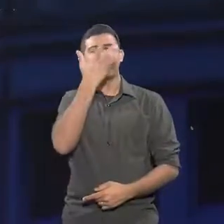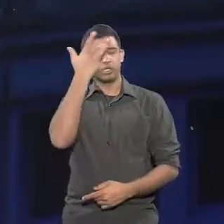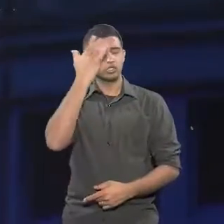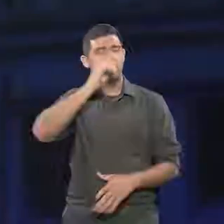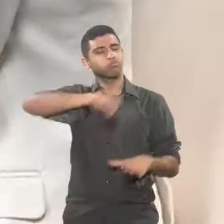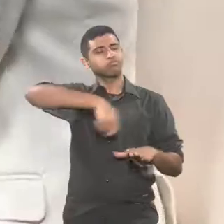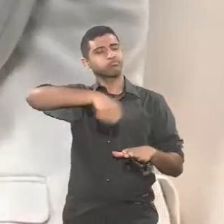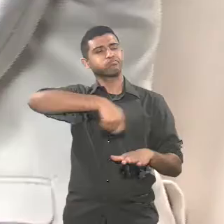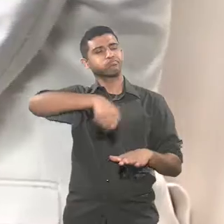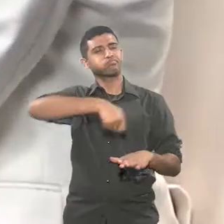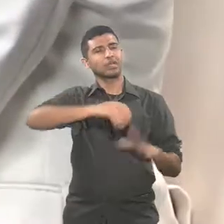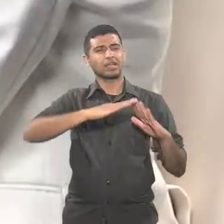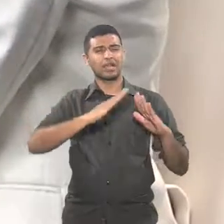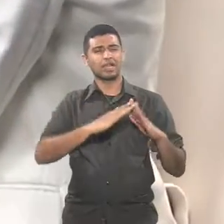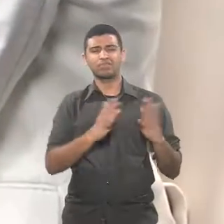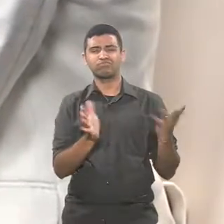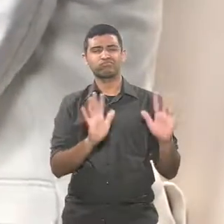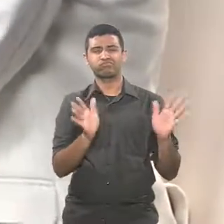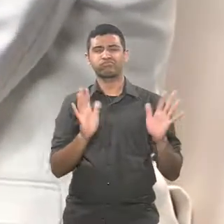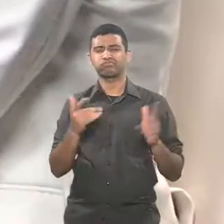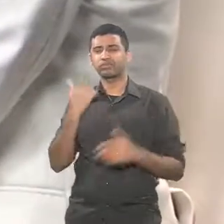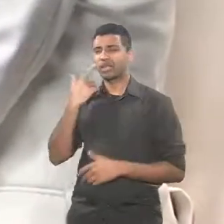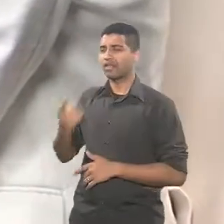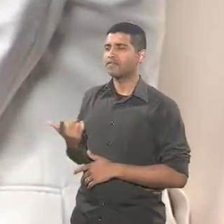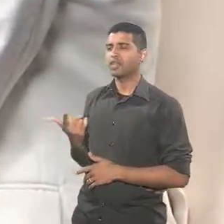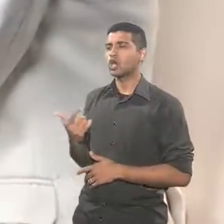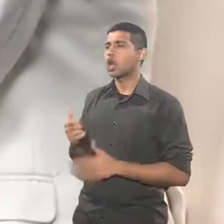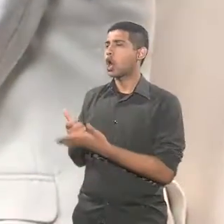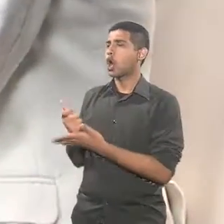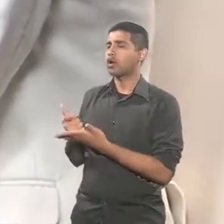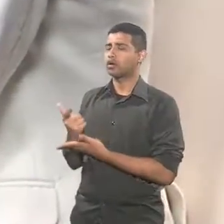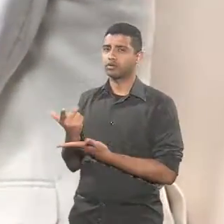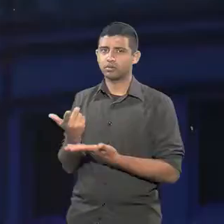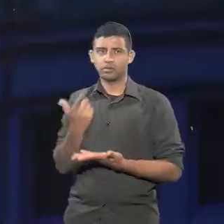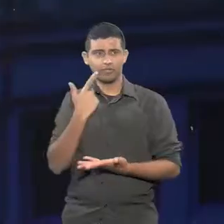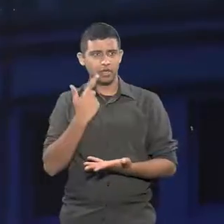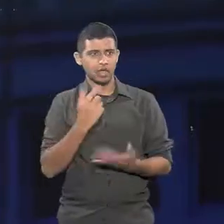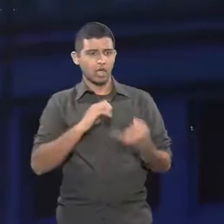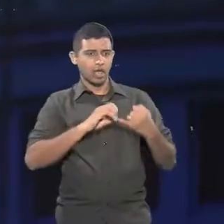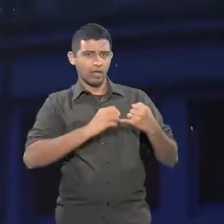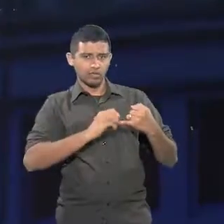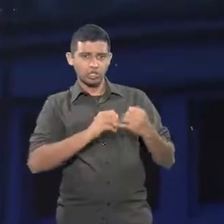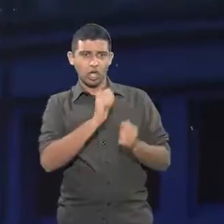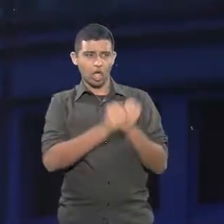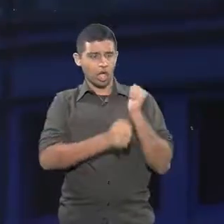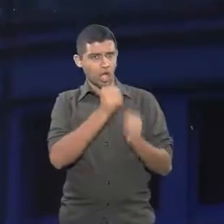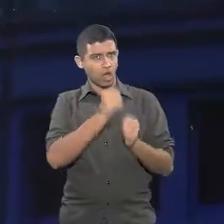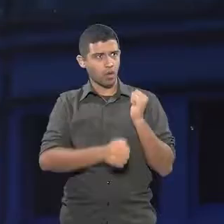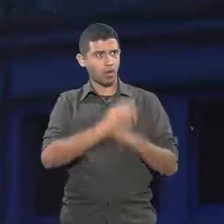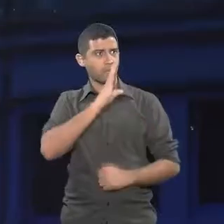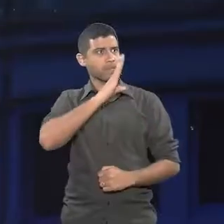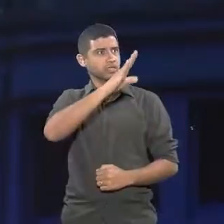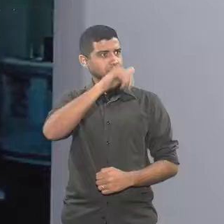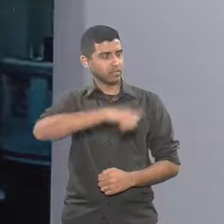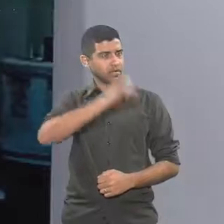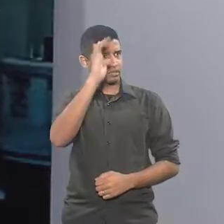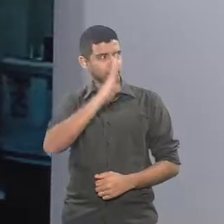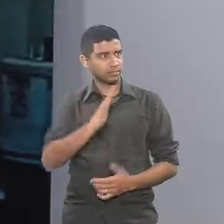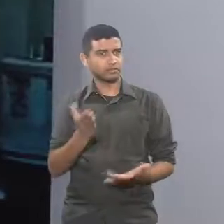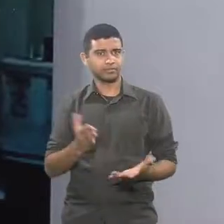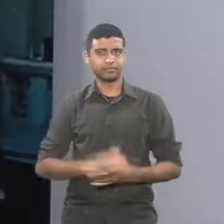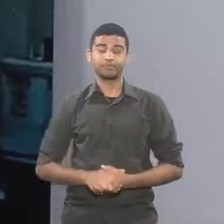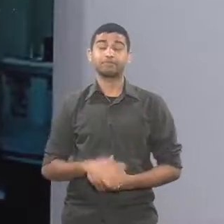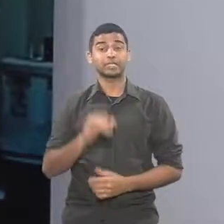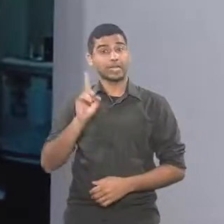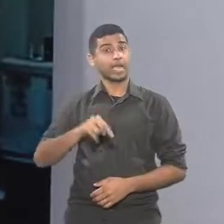cozinhando menos em casa esses 2 alimentos que são fundamentais, são a base aqui da alimentação do brasileiro, né?